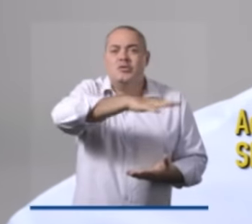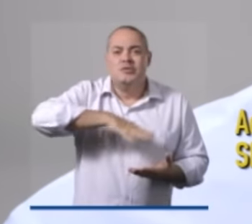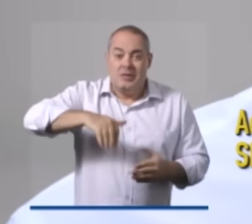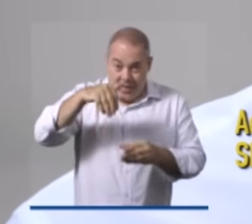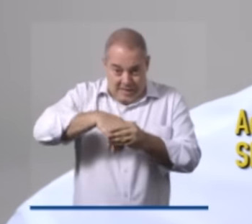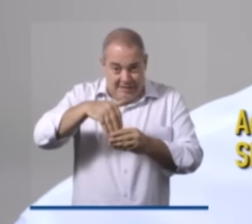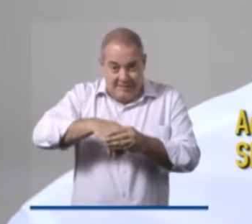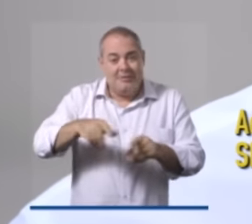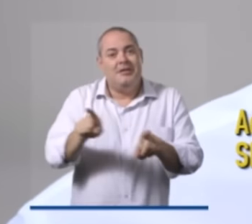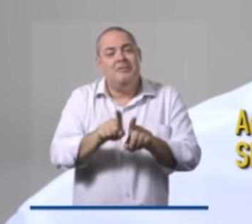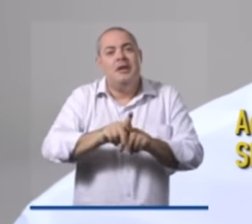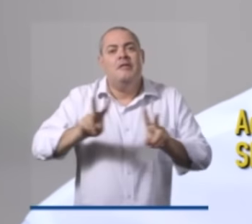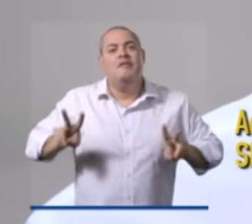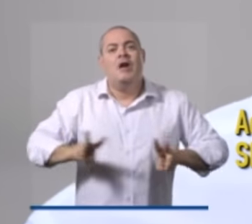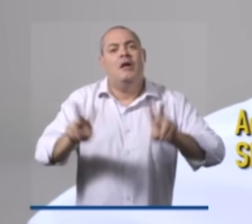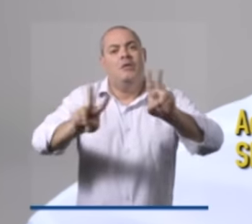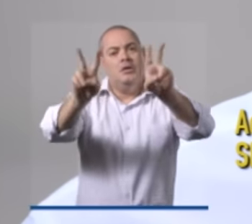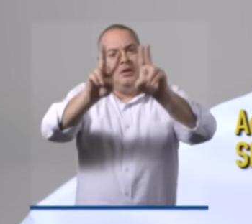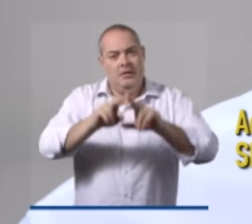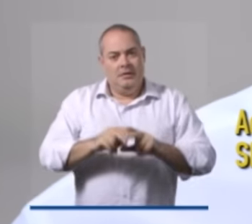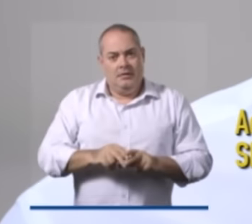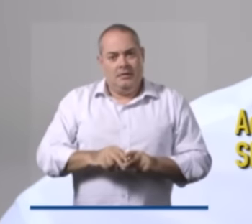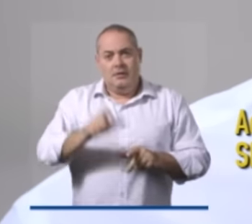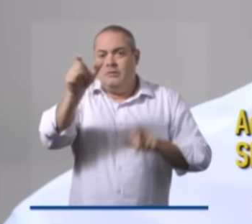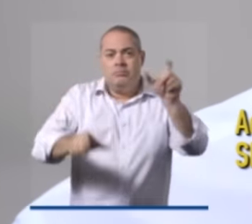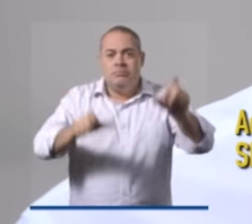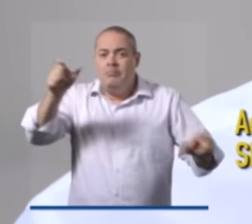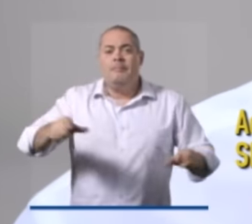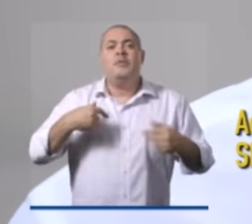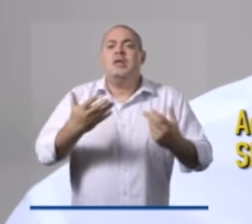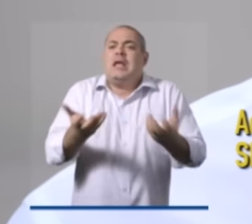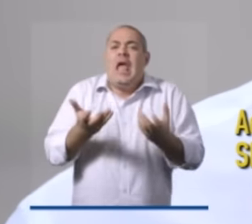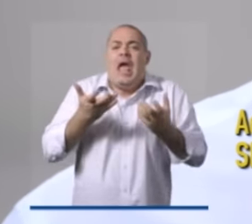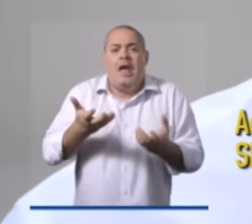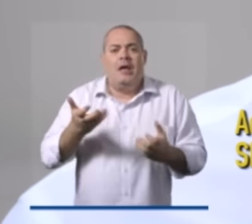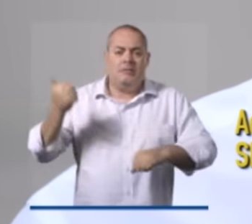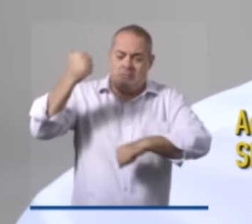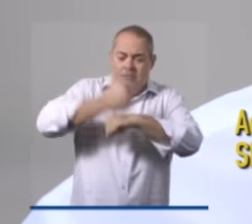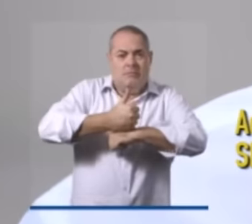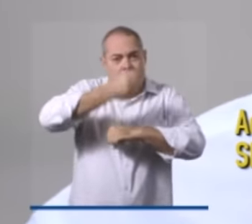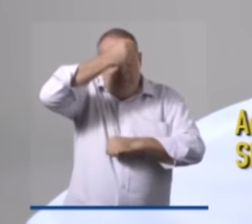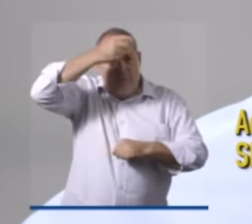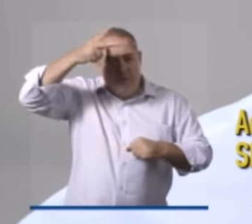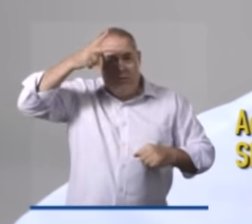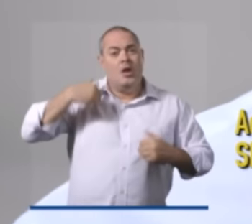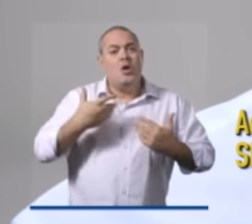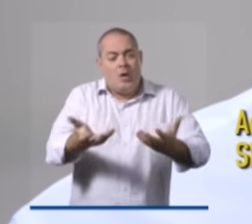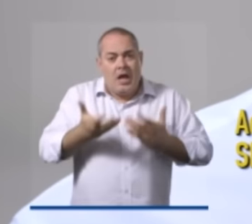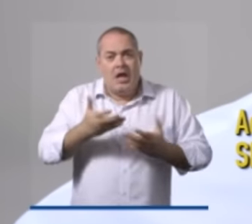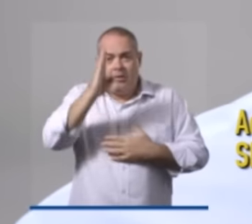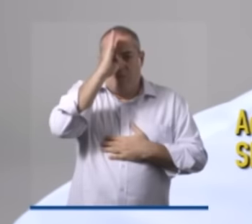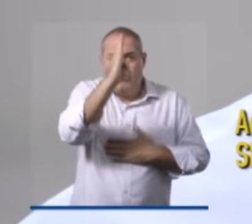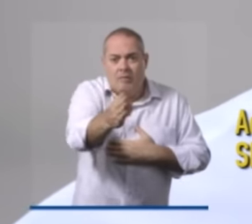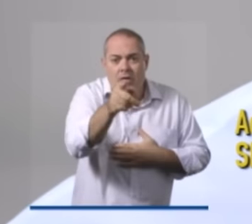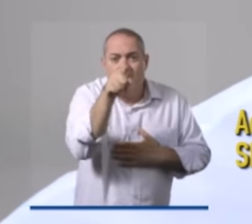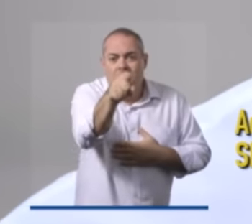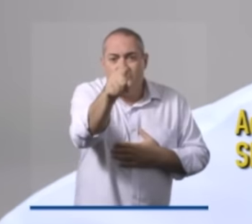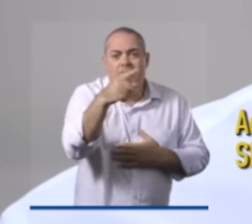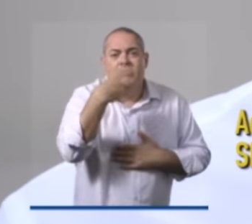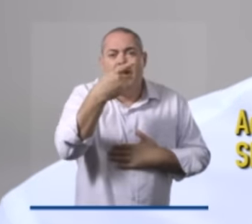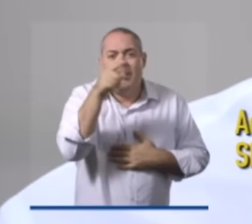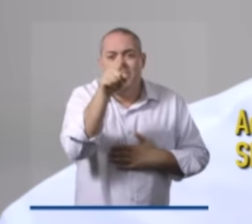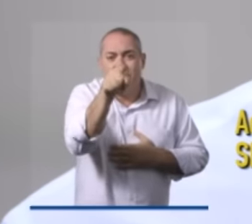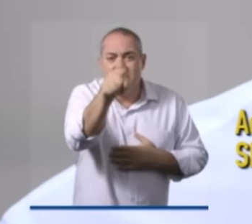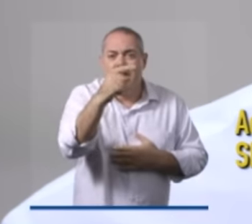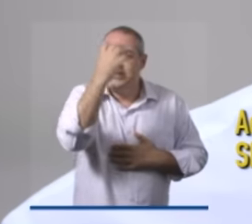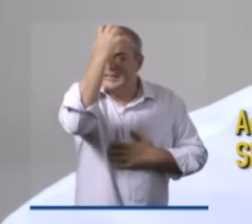amiga, essa eleição é também sobre valores, sobre o tipo de pessoas que queremos ver nos governando. Eu quero me dirigir